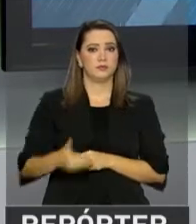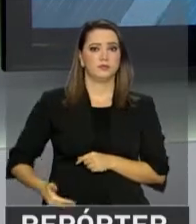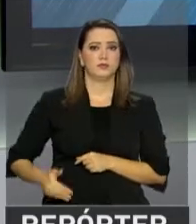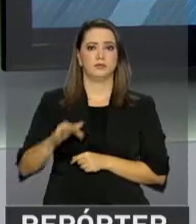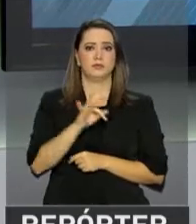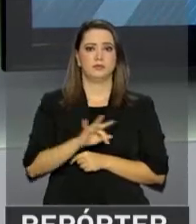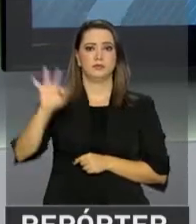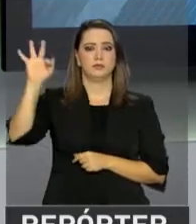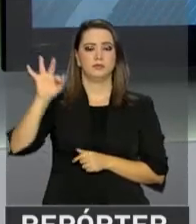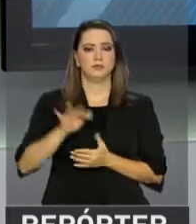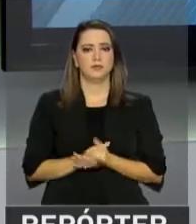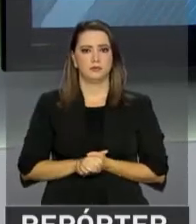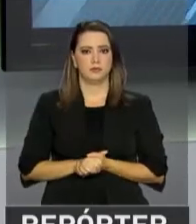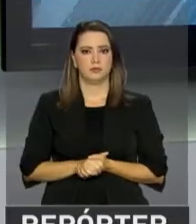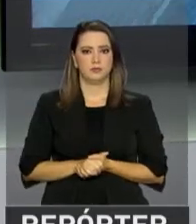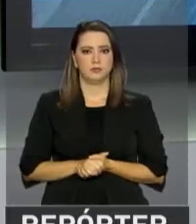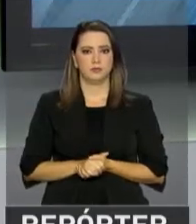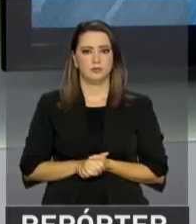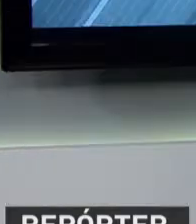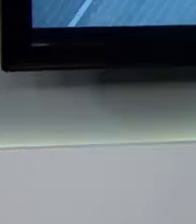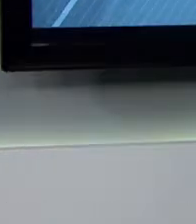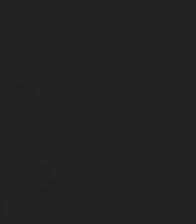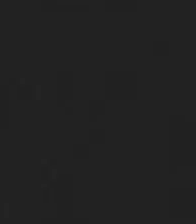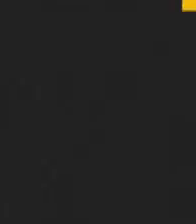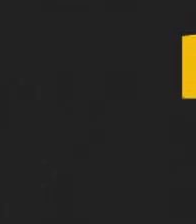nbr a tv do governo federal